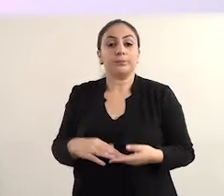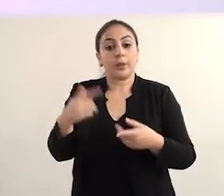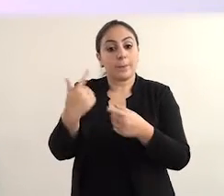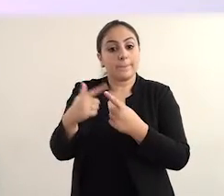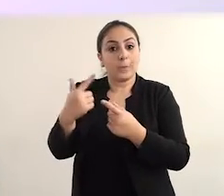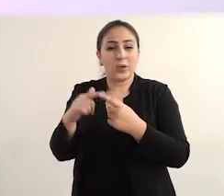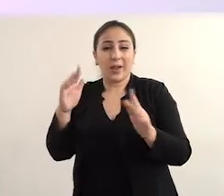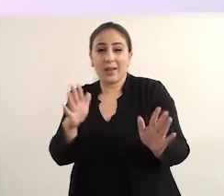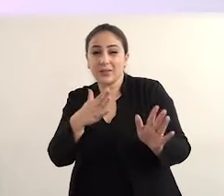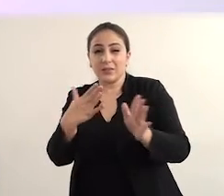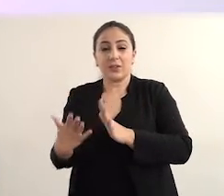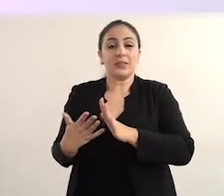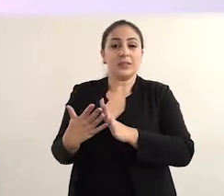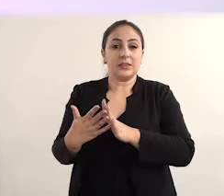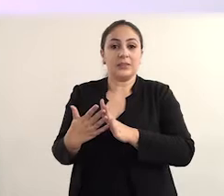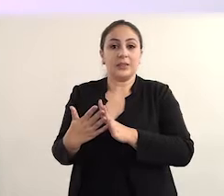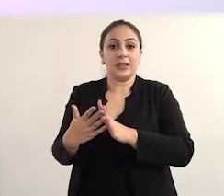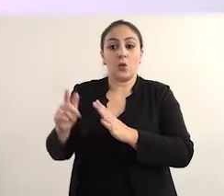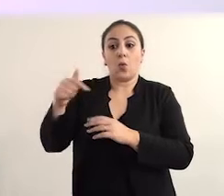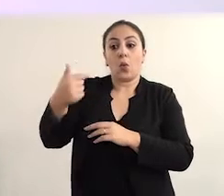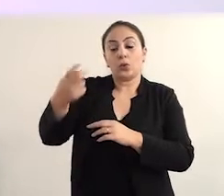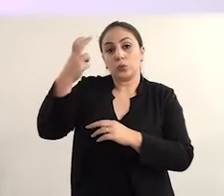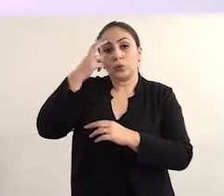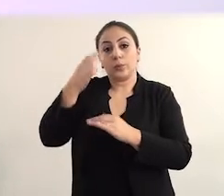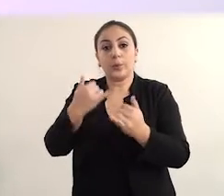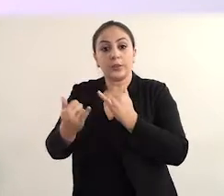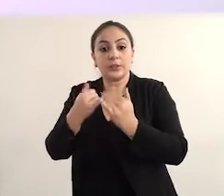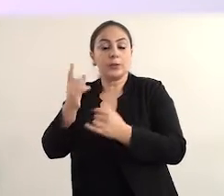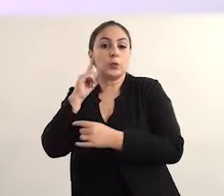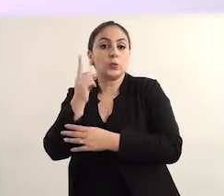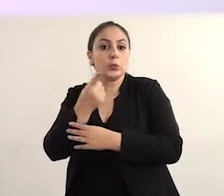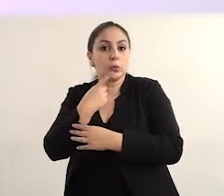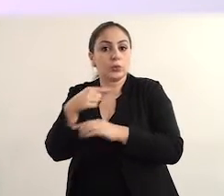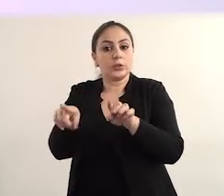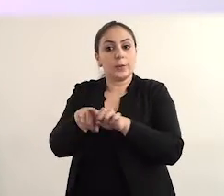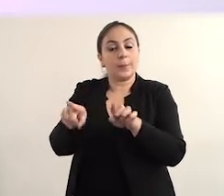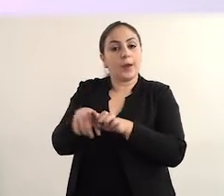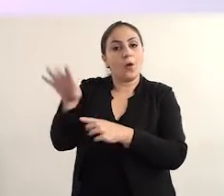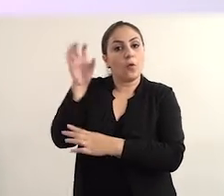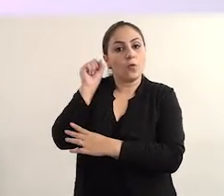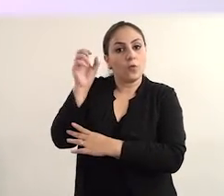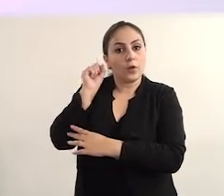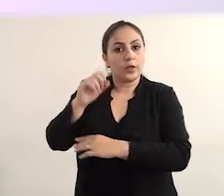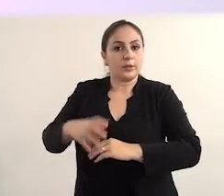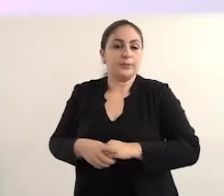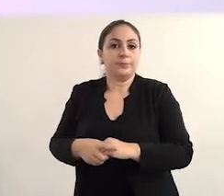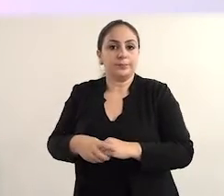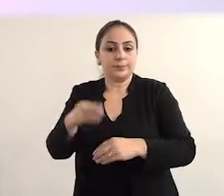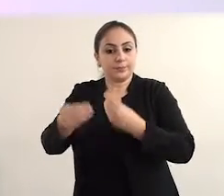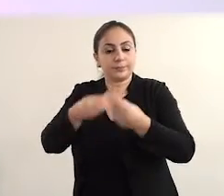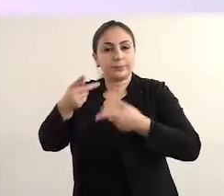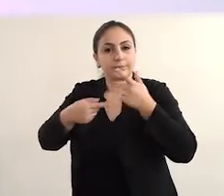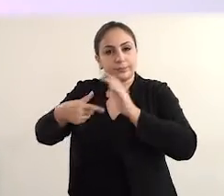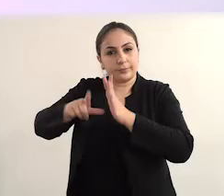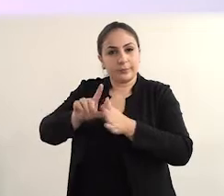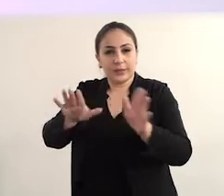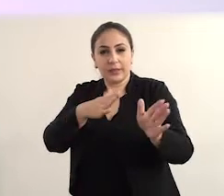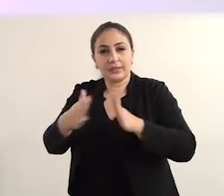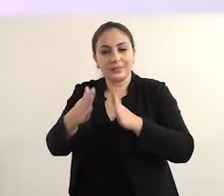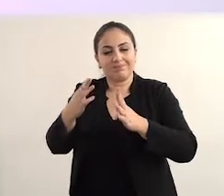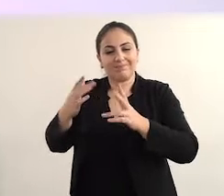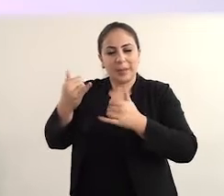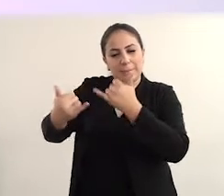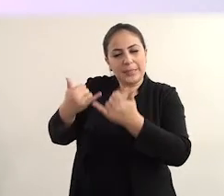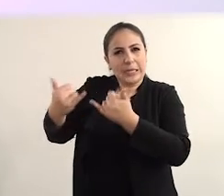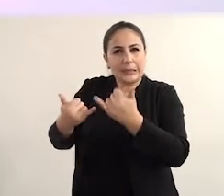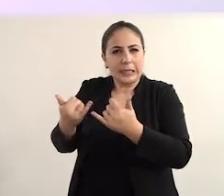Porque, às vezes, a outra cultura, por exemplo, tem os surdos e tem os ouvintes. Como eu disse antes, às vezes as brincadeiras não